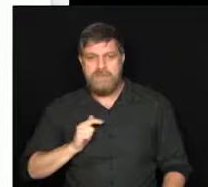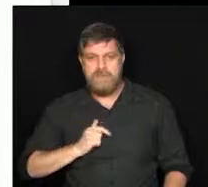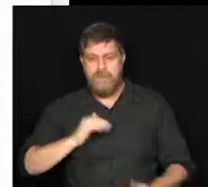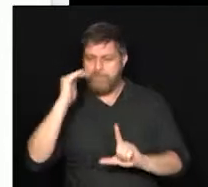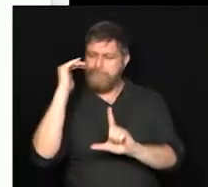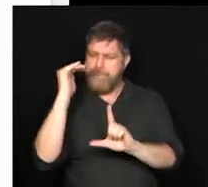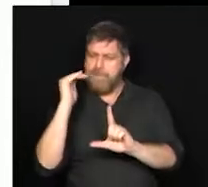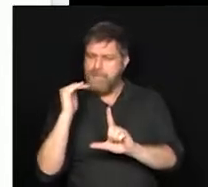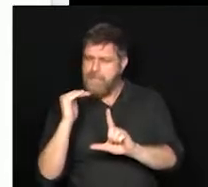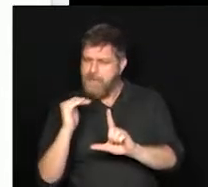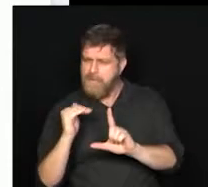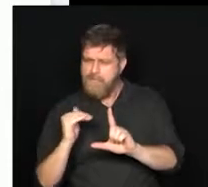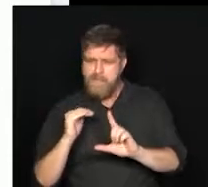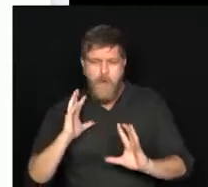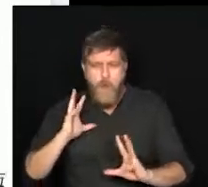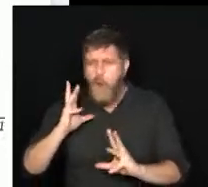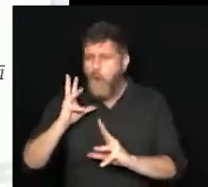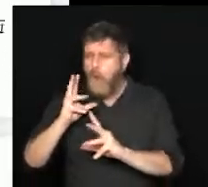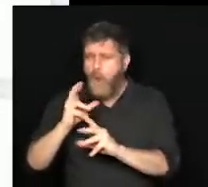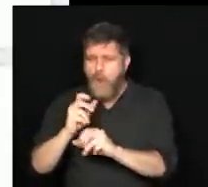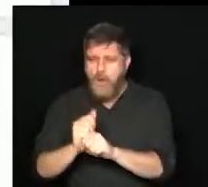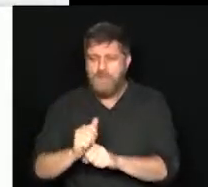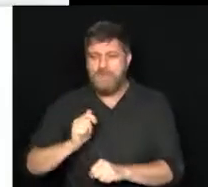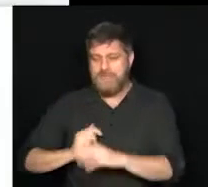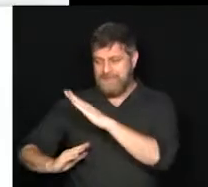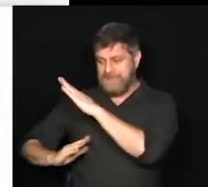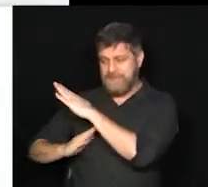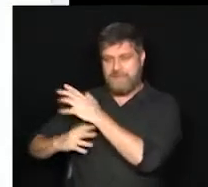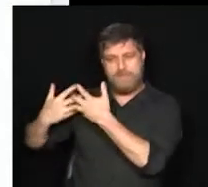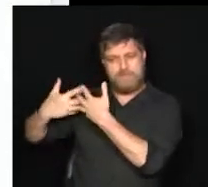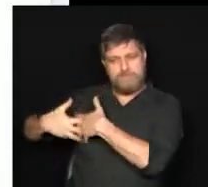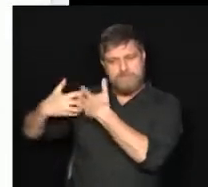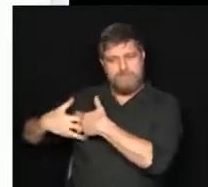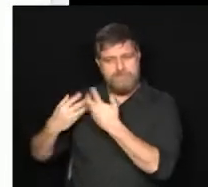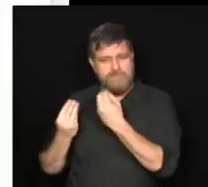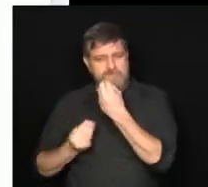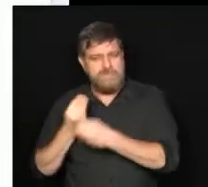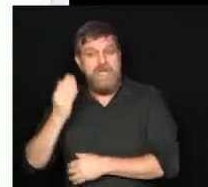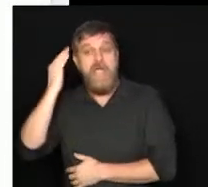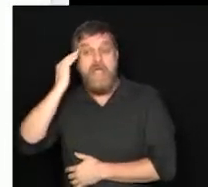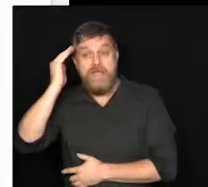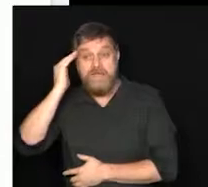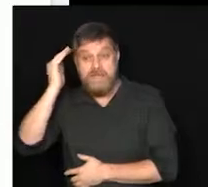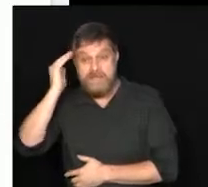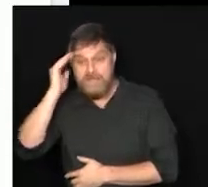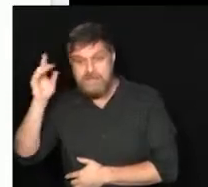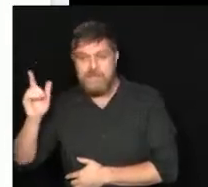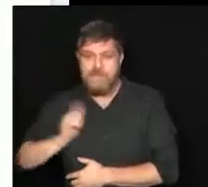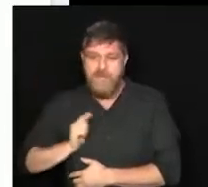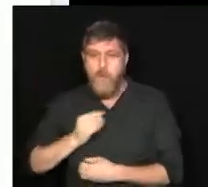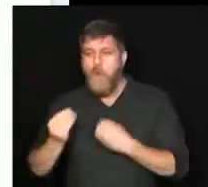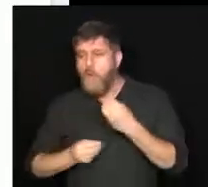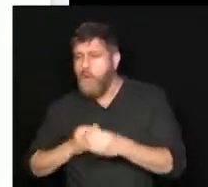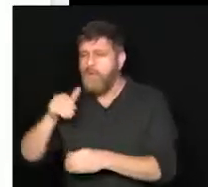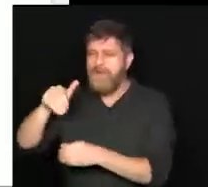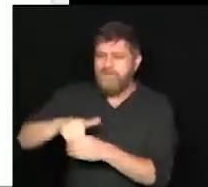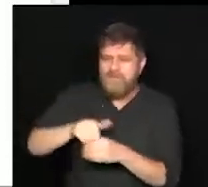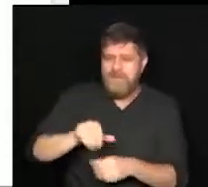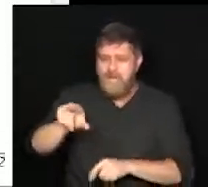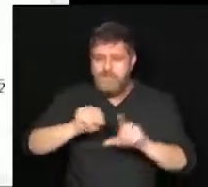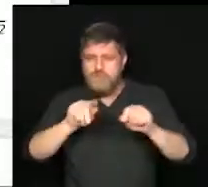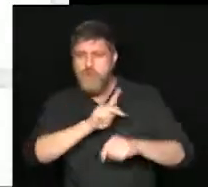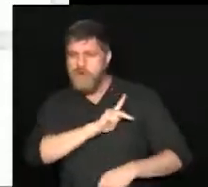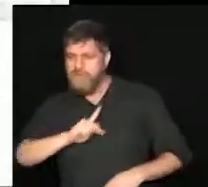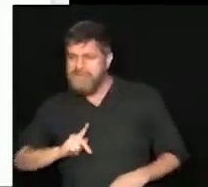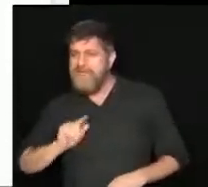leitura completa de tudo o que acontece no Legislativo para você poder entender a questão da eleição, do presidente,